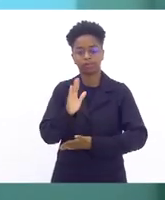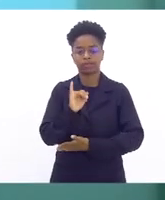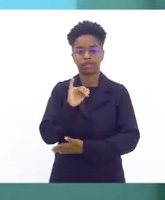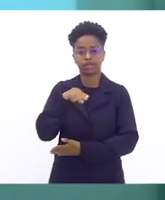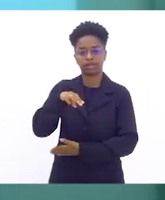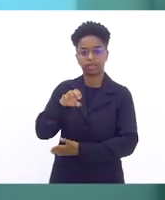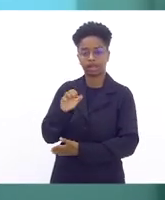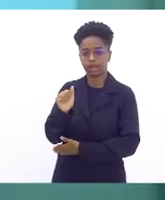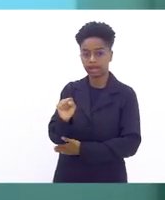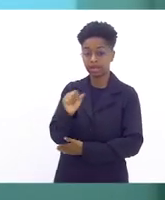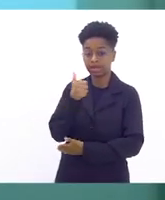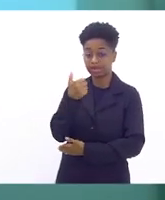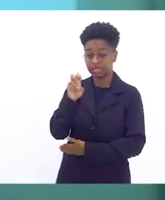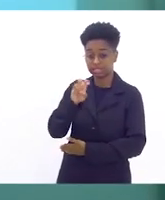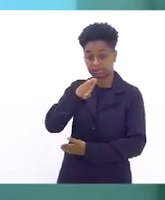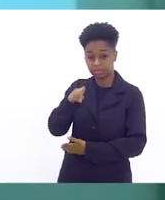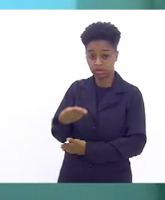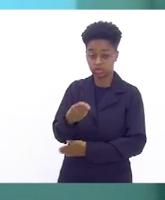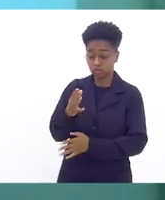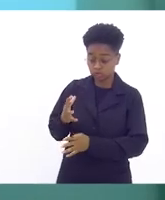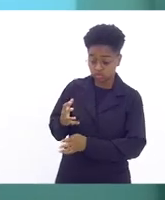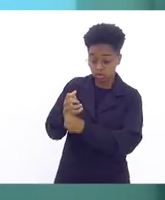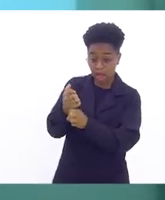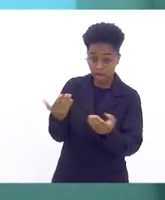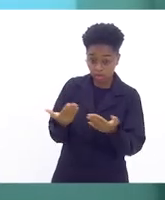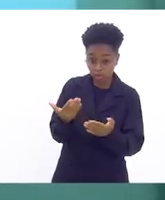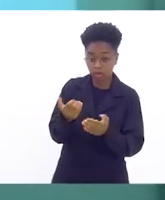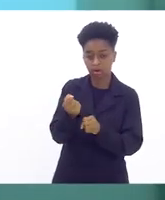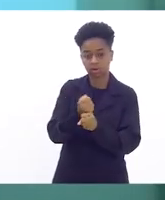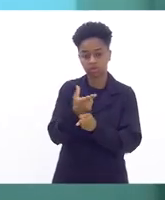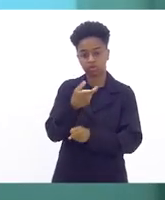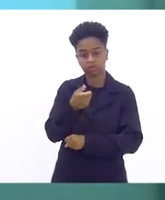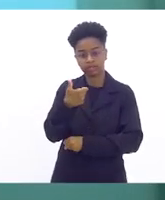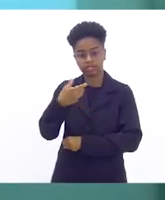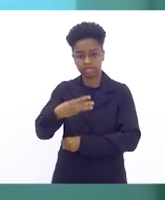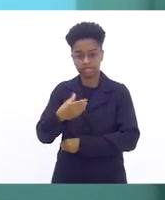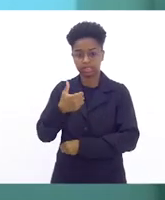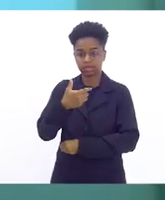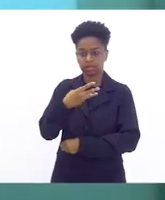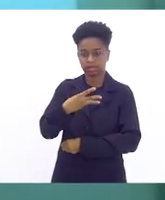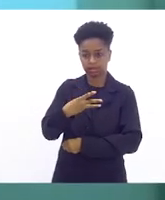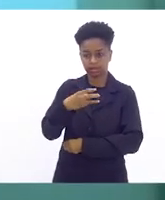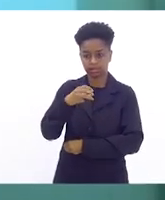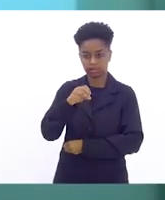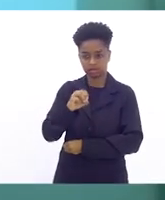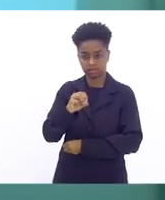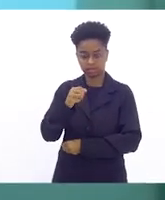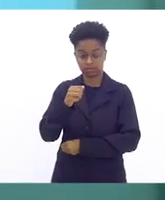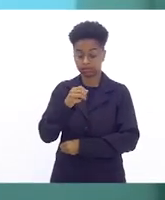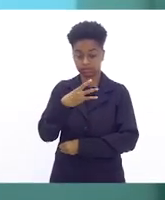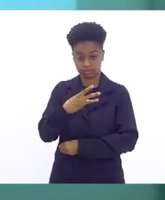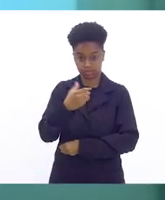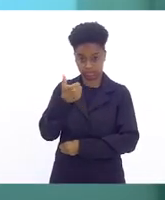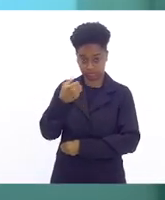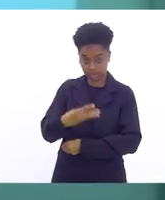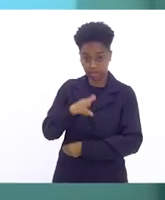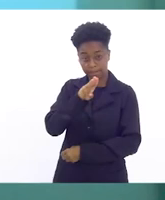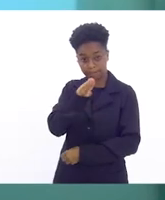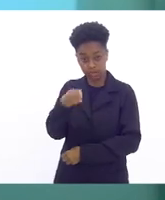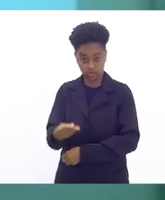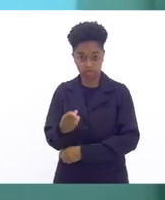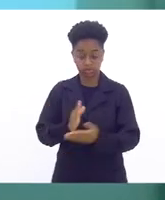INED 15 milhões totalizando só esse ano 313 milhões em projetos aprovado para